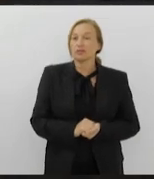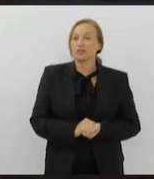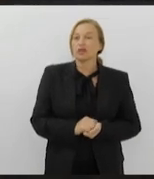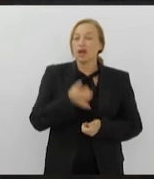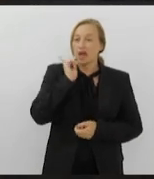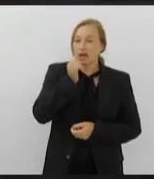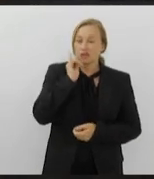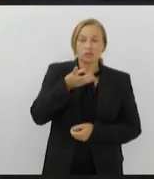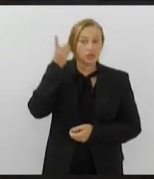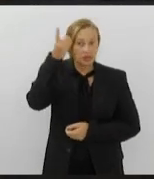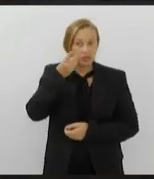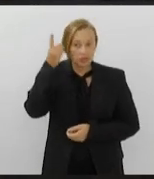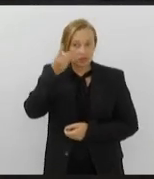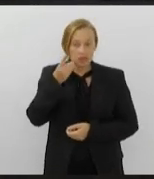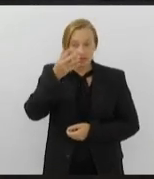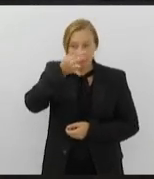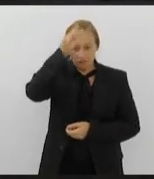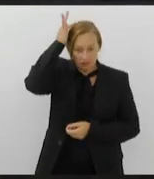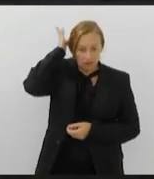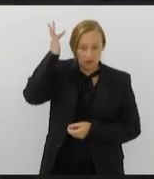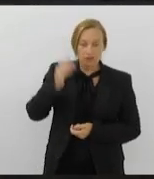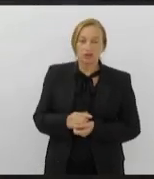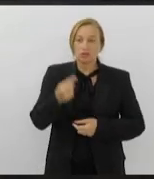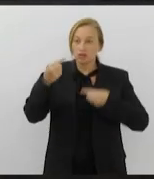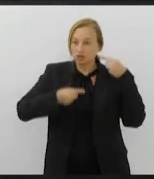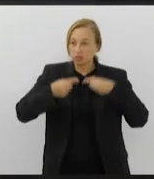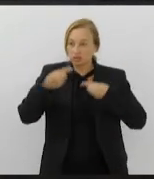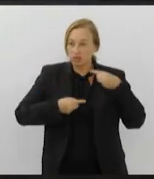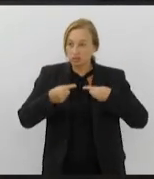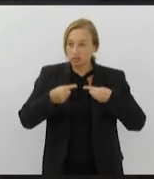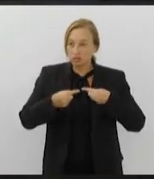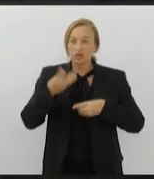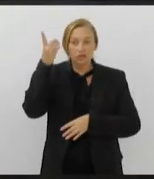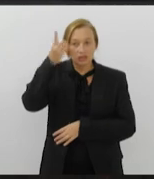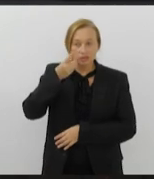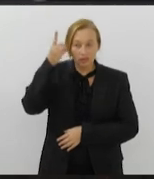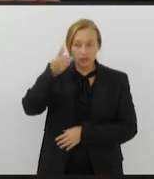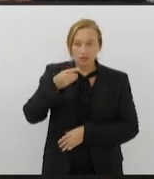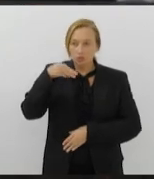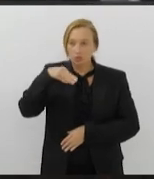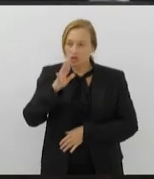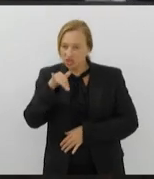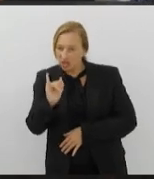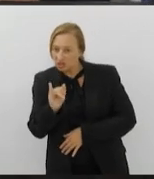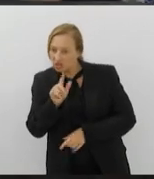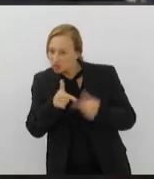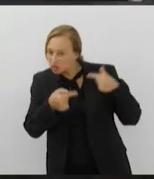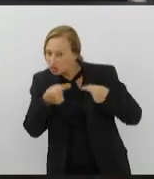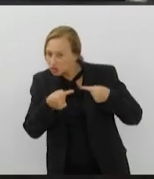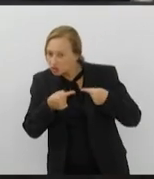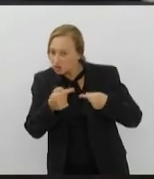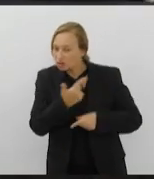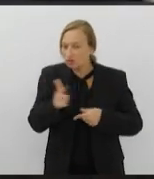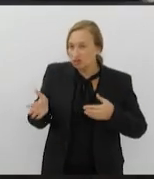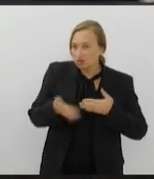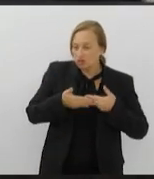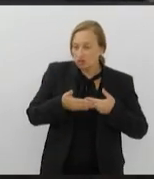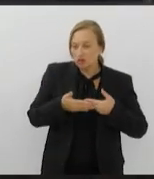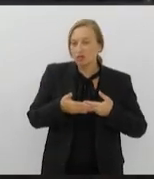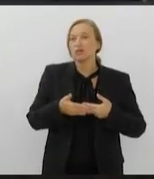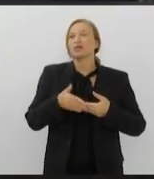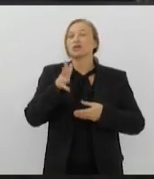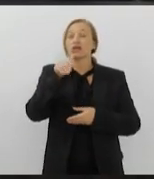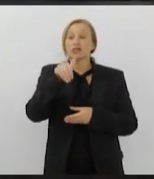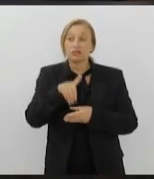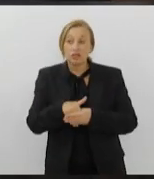relator, deputado Fred Pacheco. Em discussão, deputado Munir vai discutir? Não havendo quem queira discutir, encerrada a